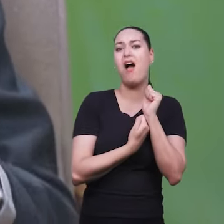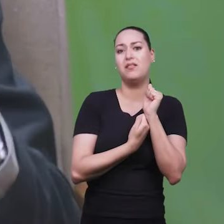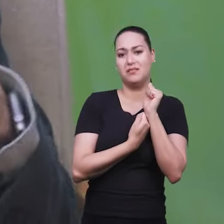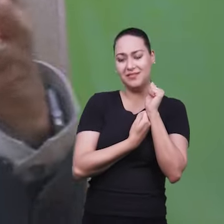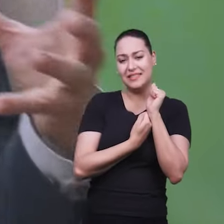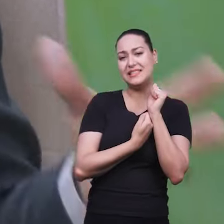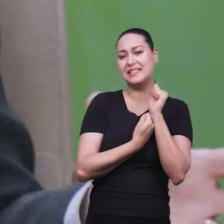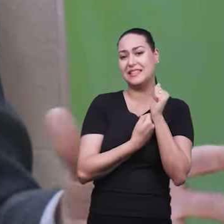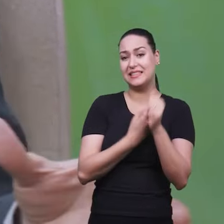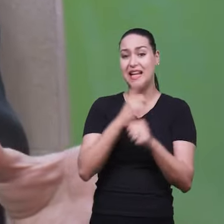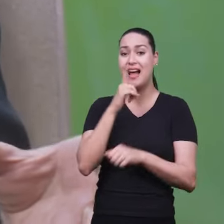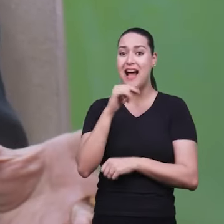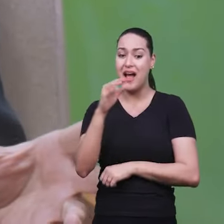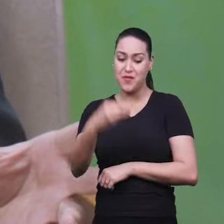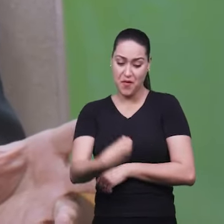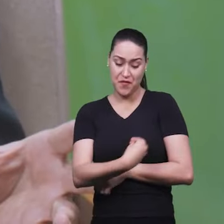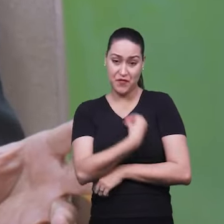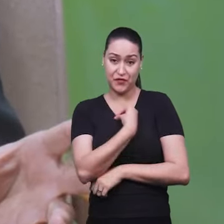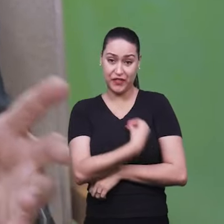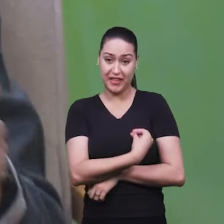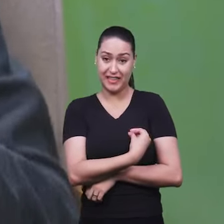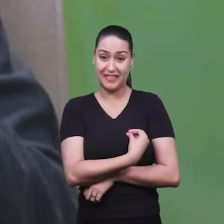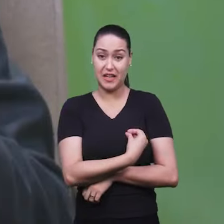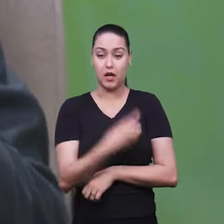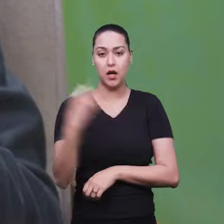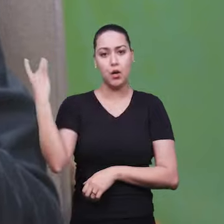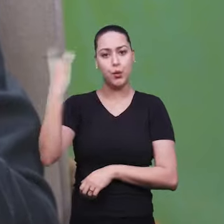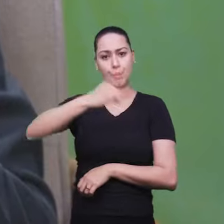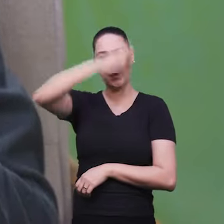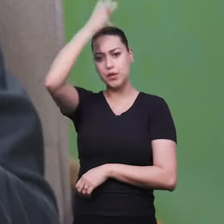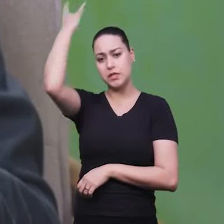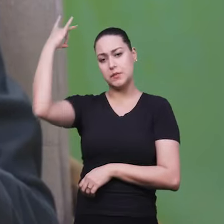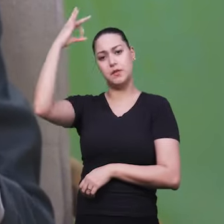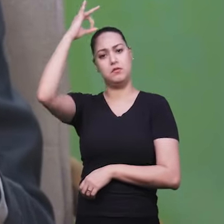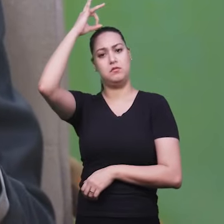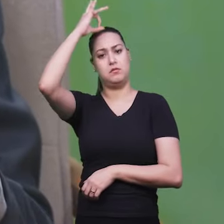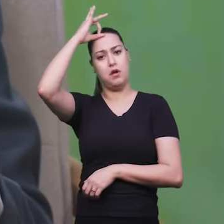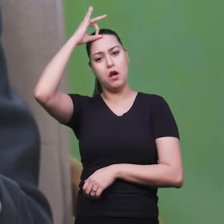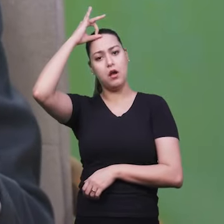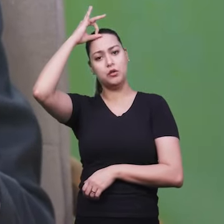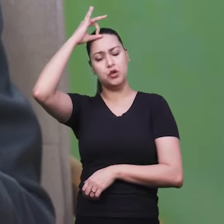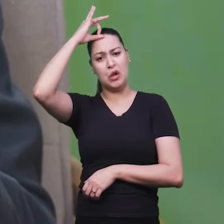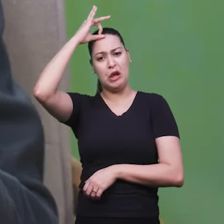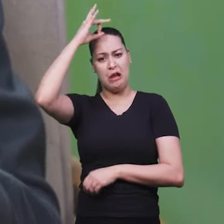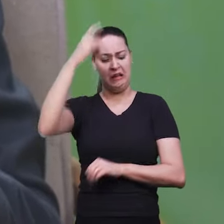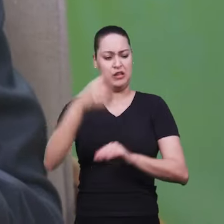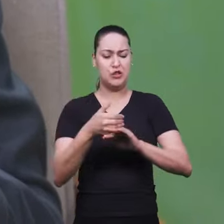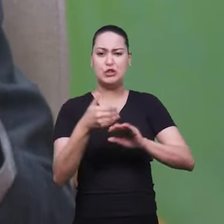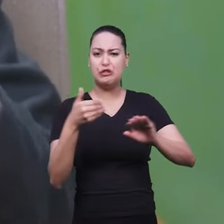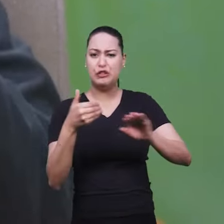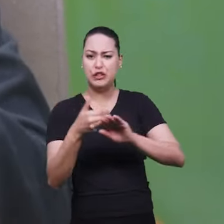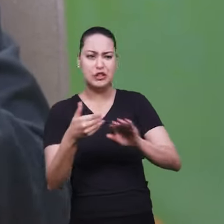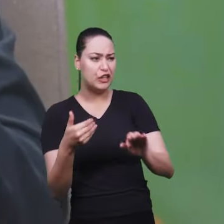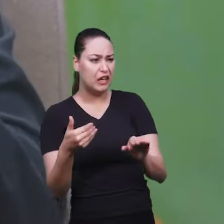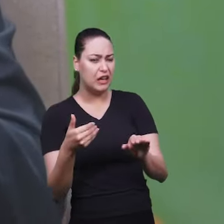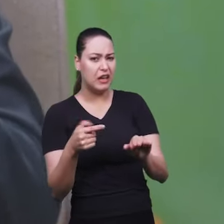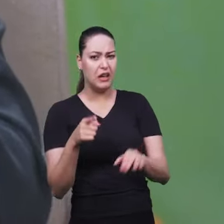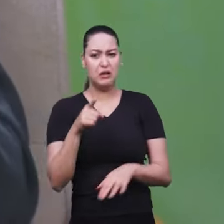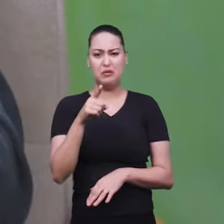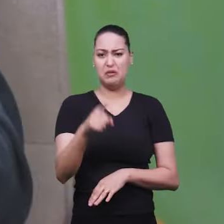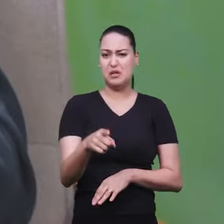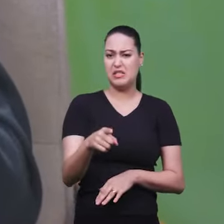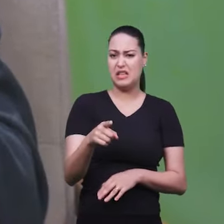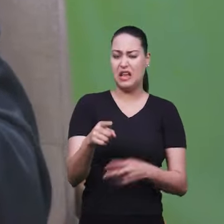selada, do manancial das águas vivas, o Espírito Santo não admite dividir. Deus não